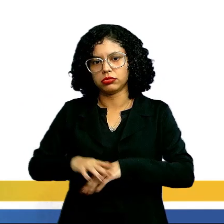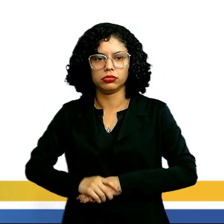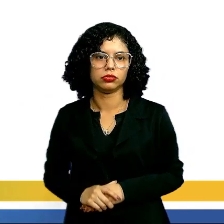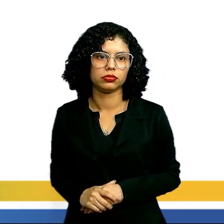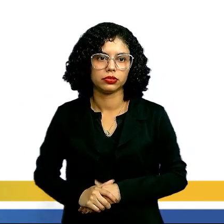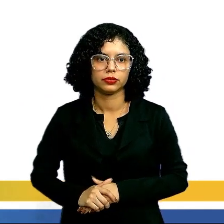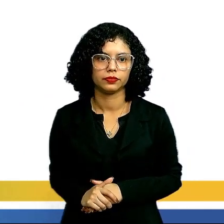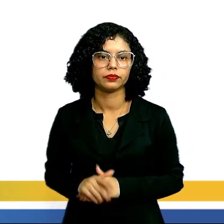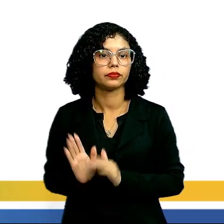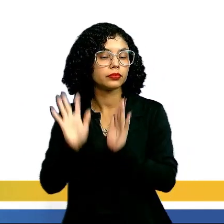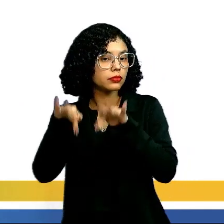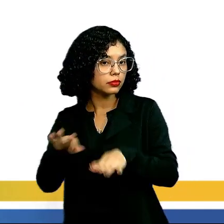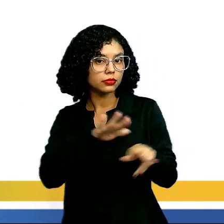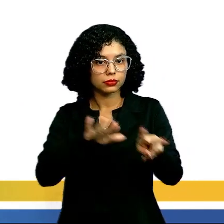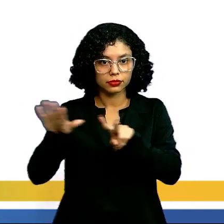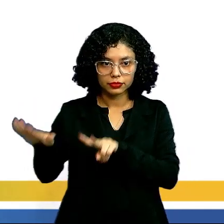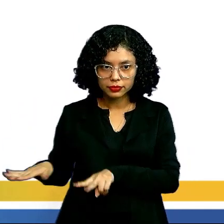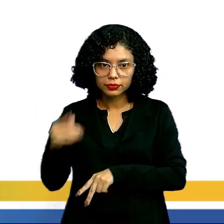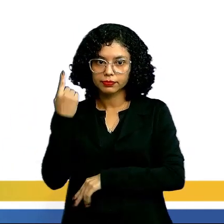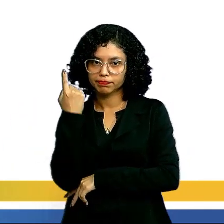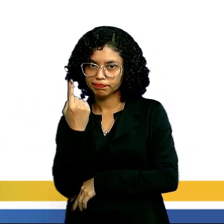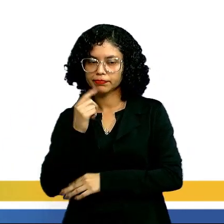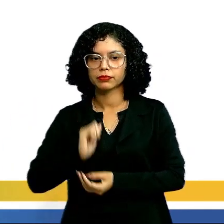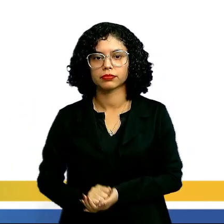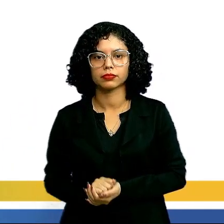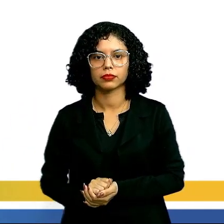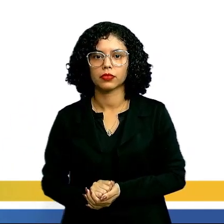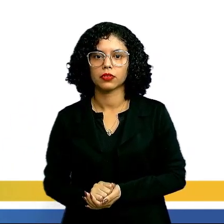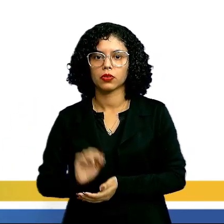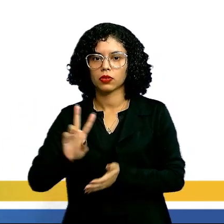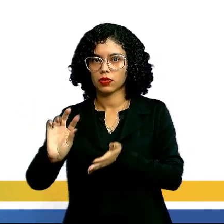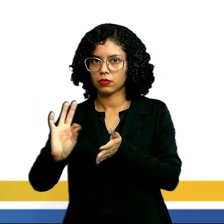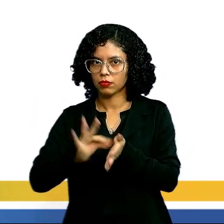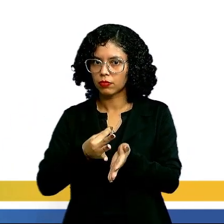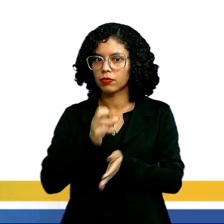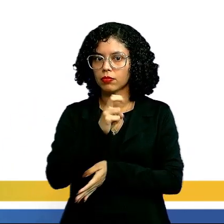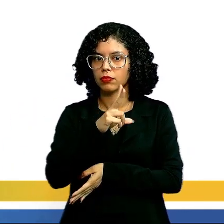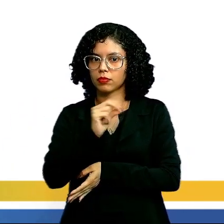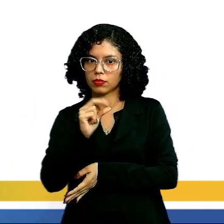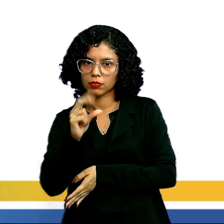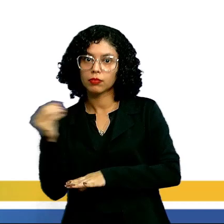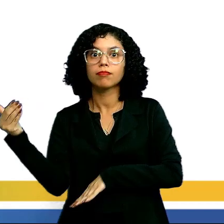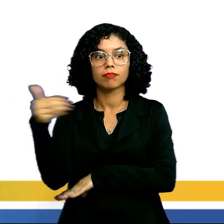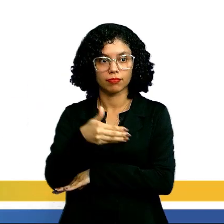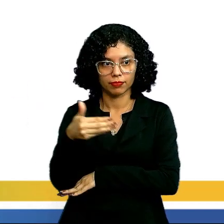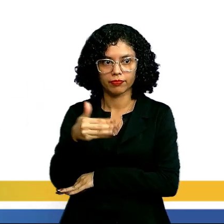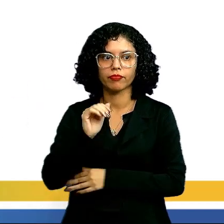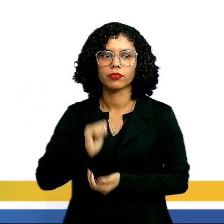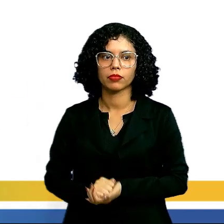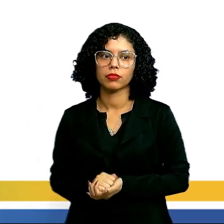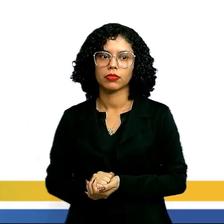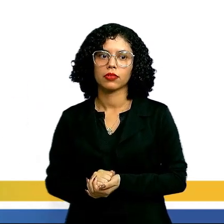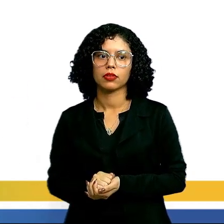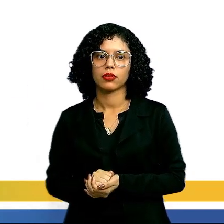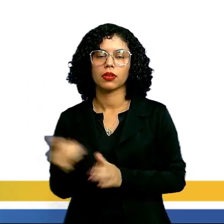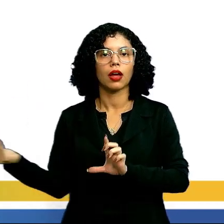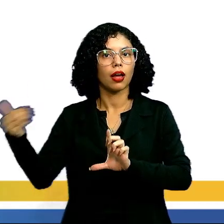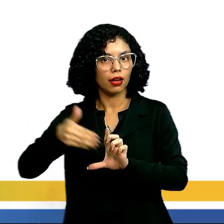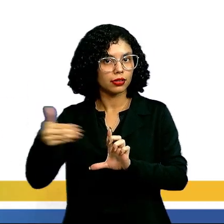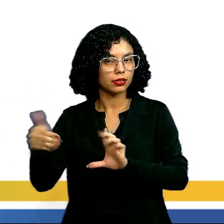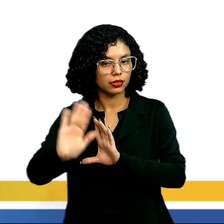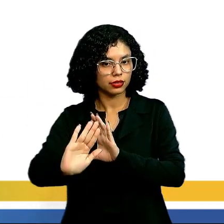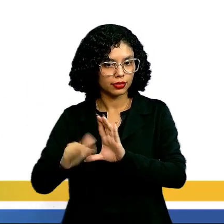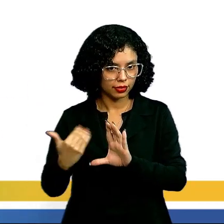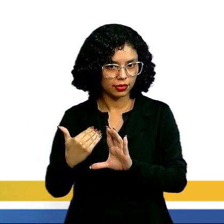chato. Ao final de uma semana, o blog registrou que 500 visitantes